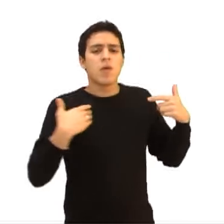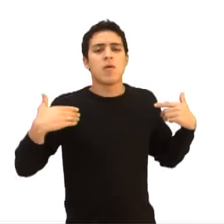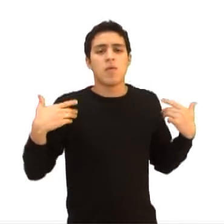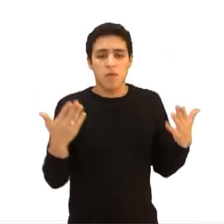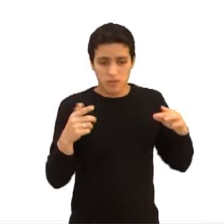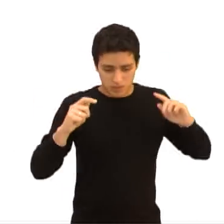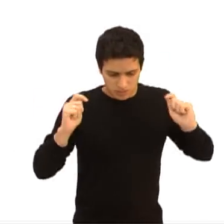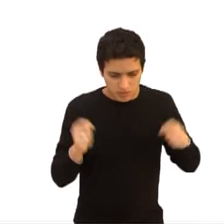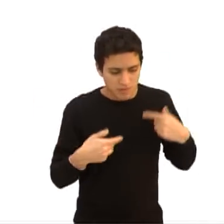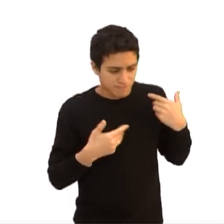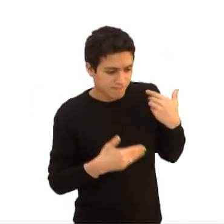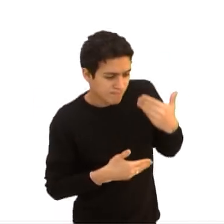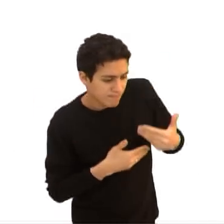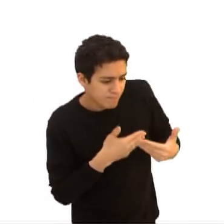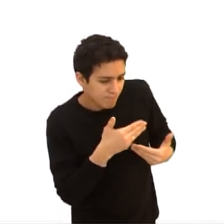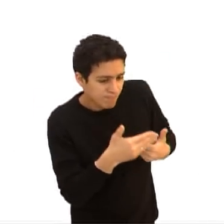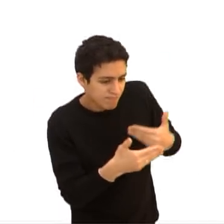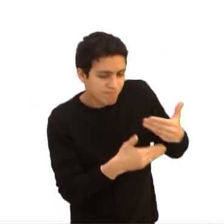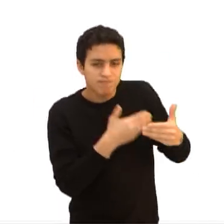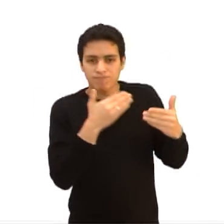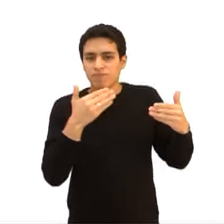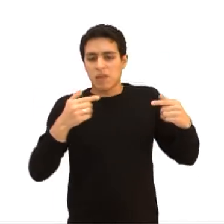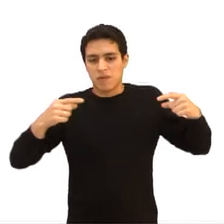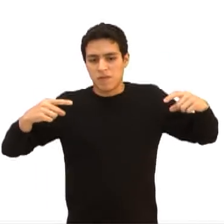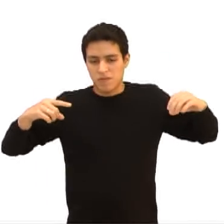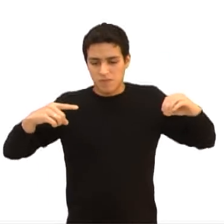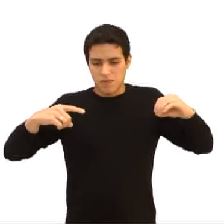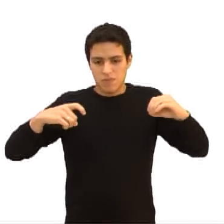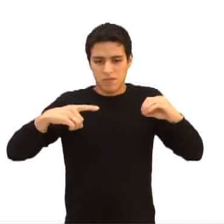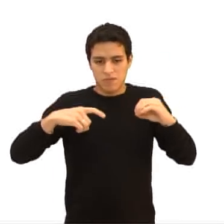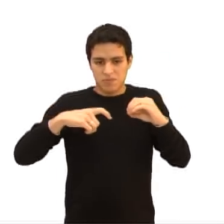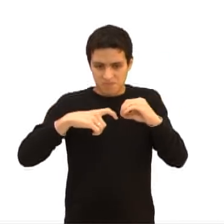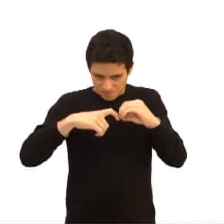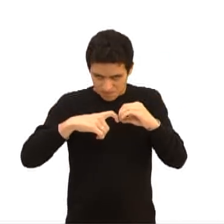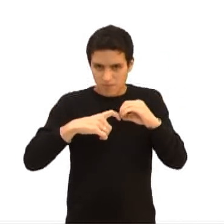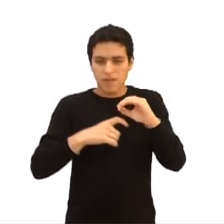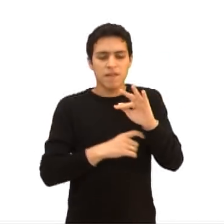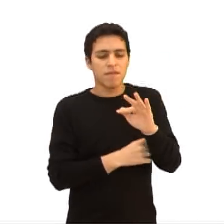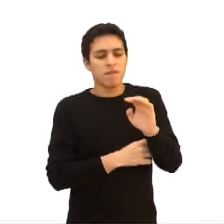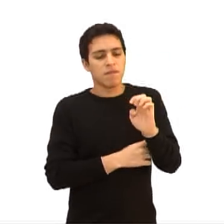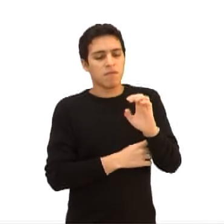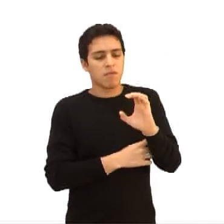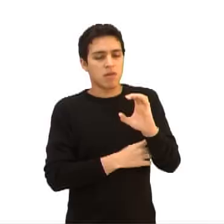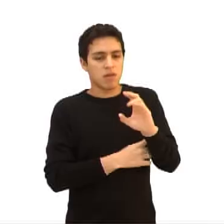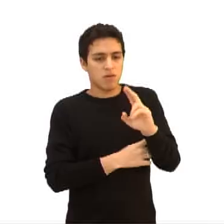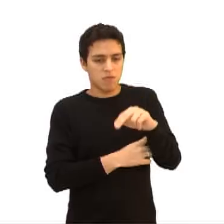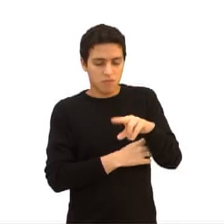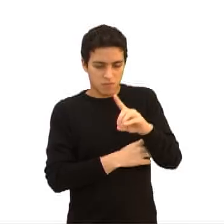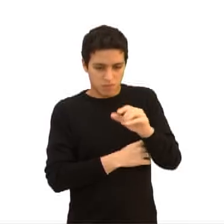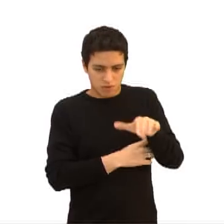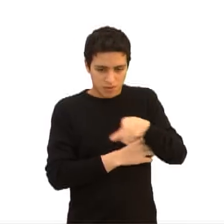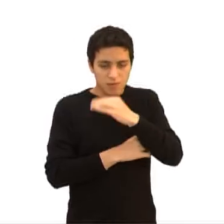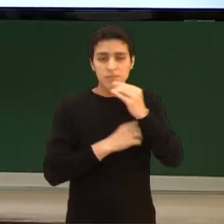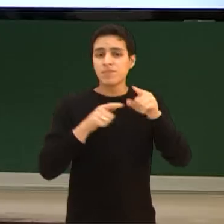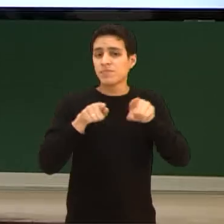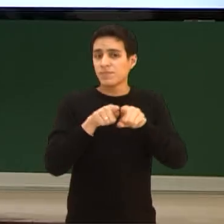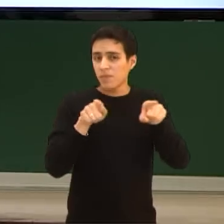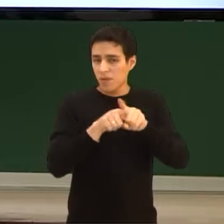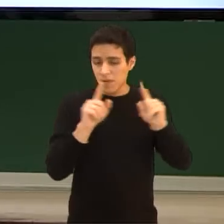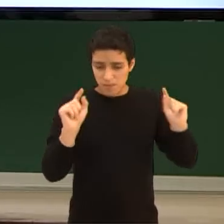a fecundação, tá? Que é o encontro lá do espermatozoide com o óvulo e, ao mesmo